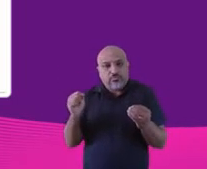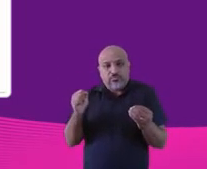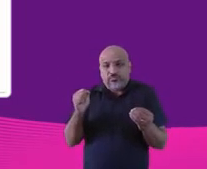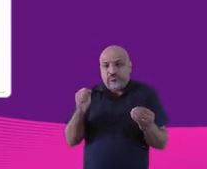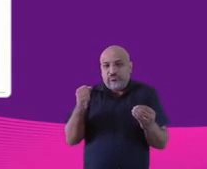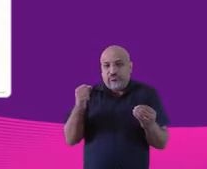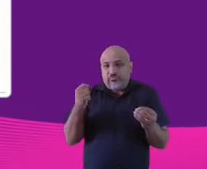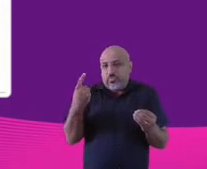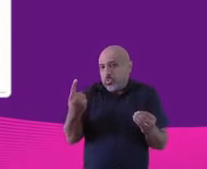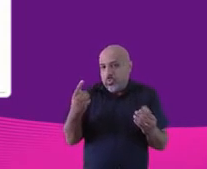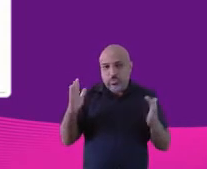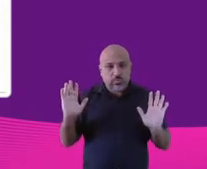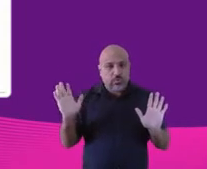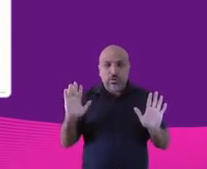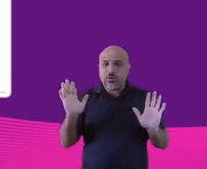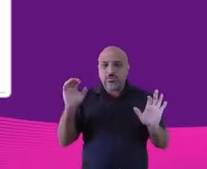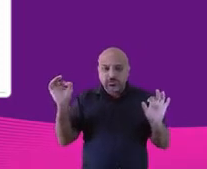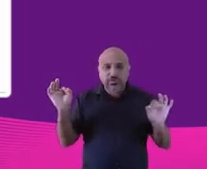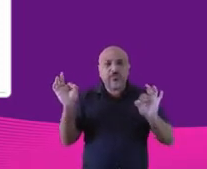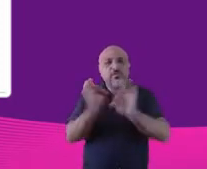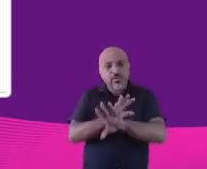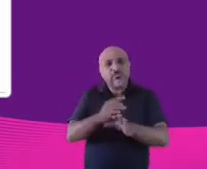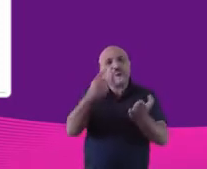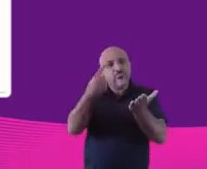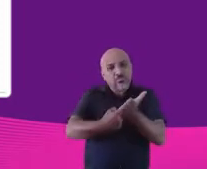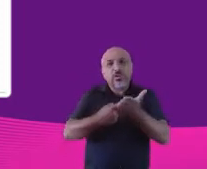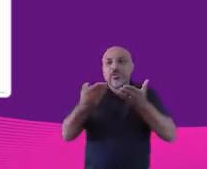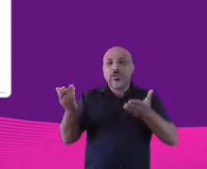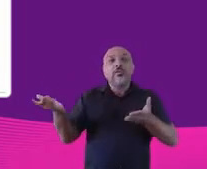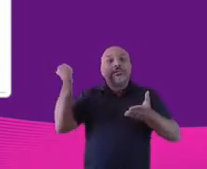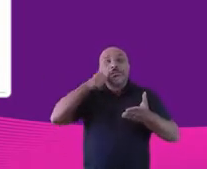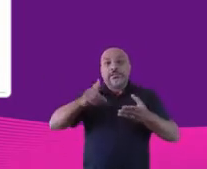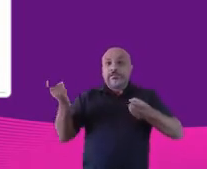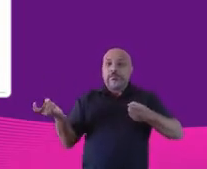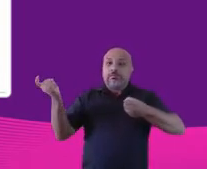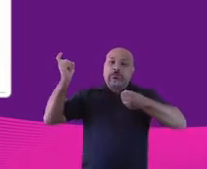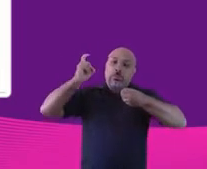já fechava o diagnóstico de uma recaída